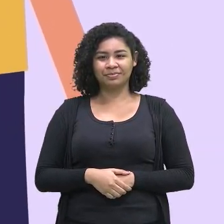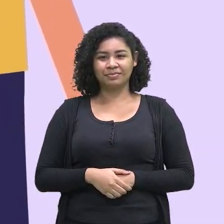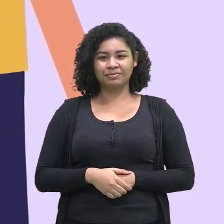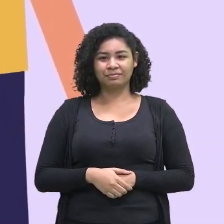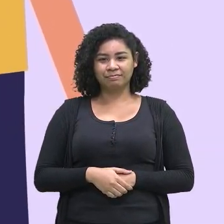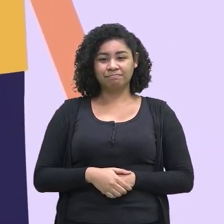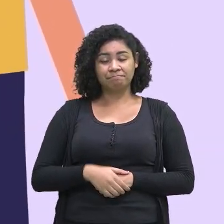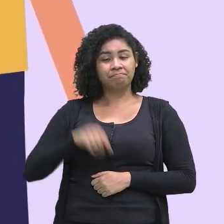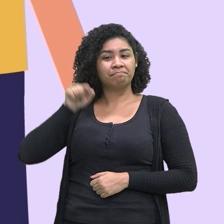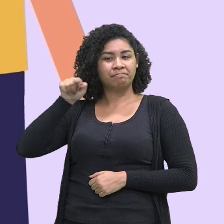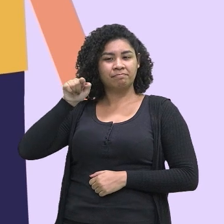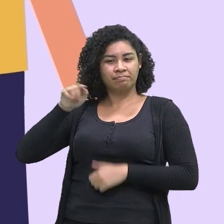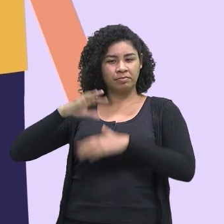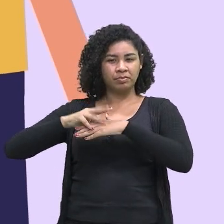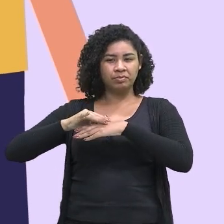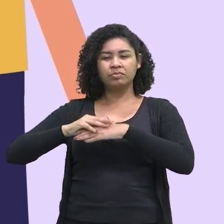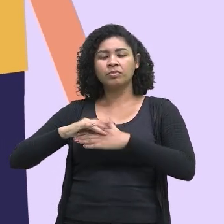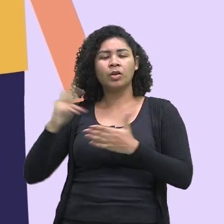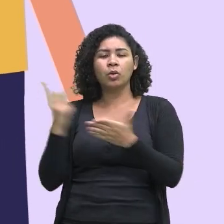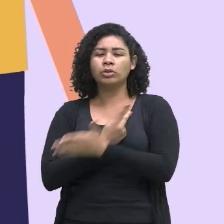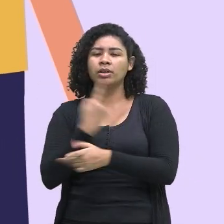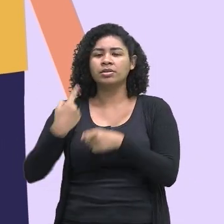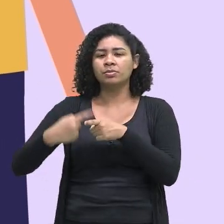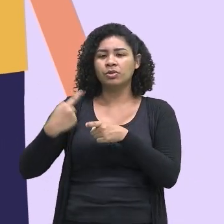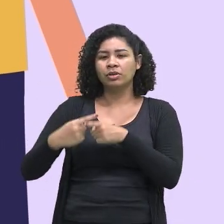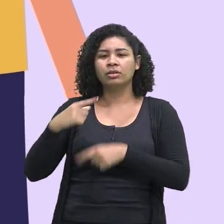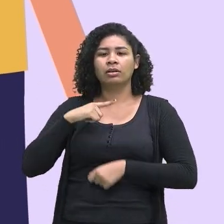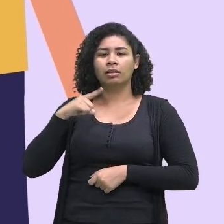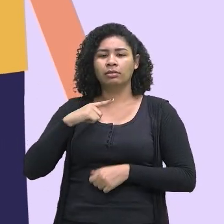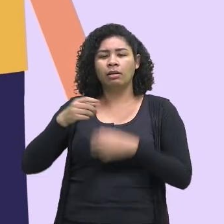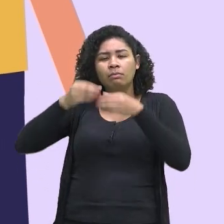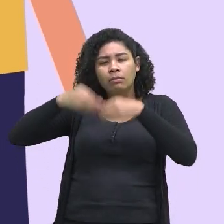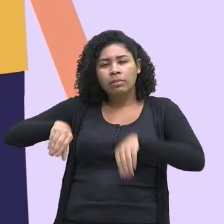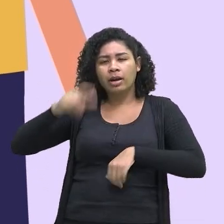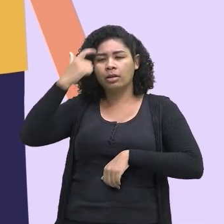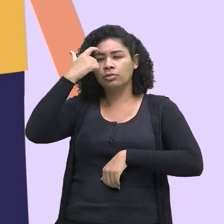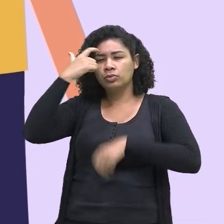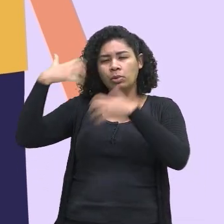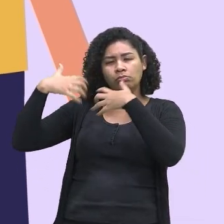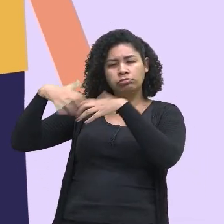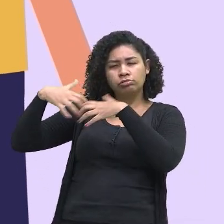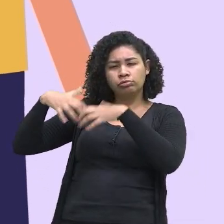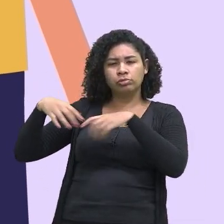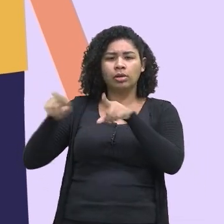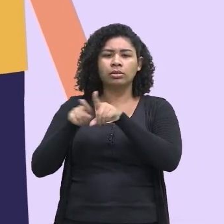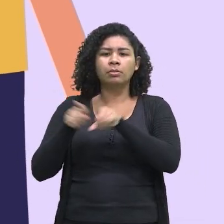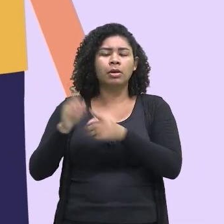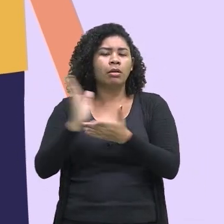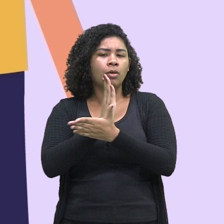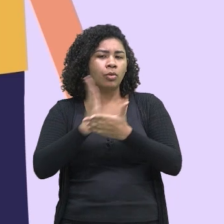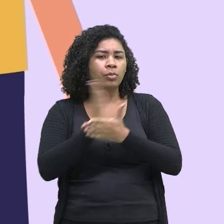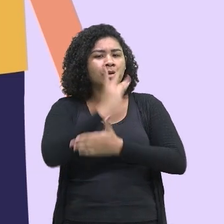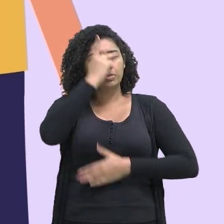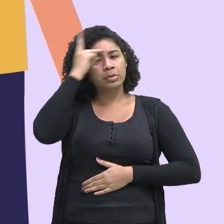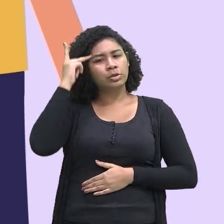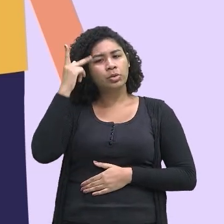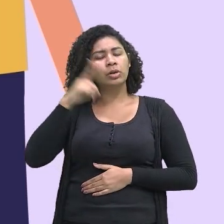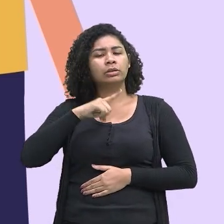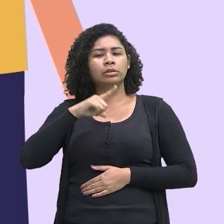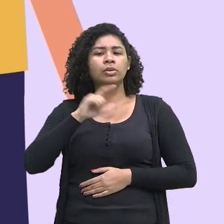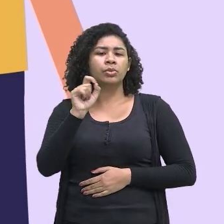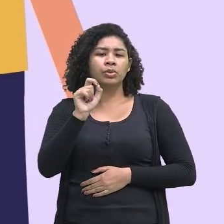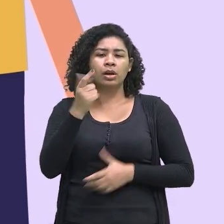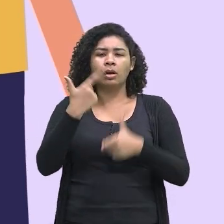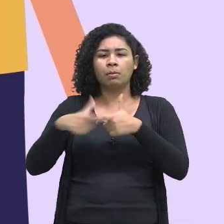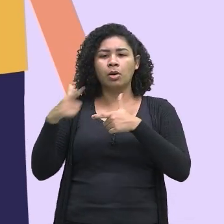Geralmente, esta condição ocorre devido aos danos cerebrais. Porém, existem relatos de casos de pessoas que apresentavam a síndrome em decorrência de um